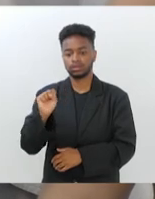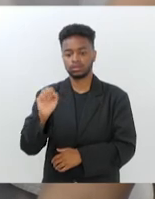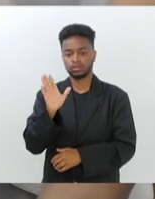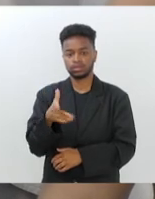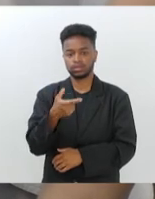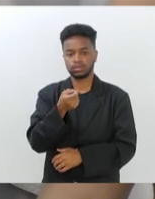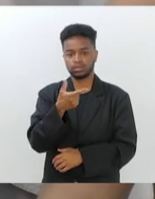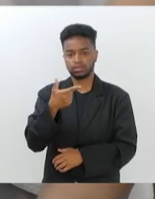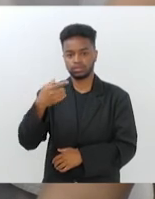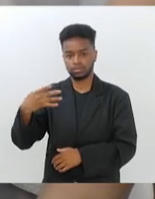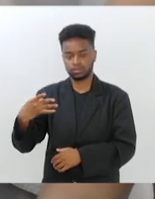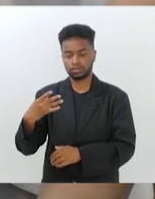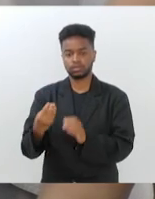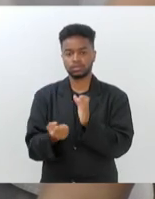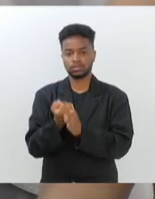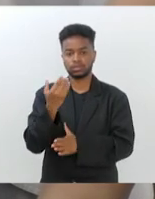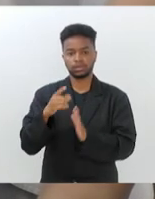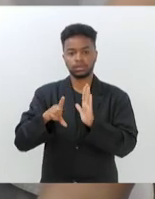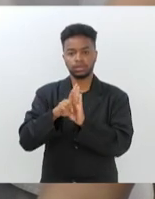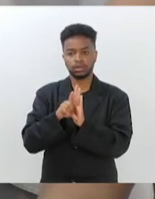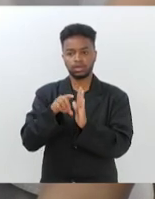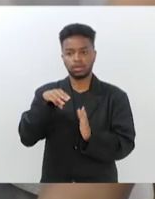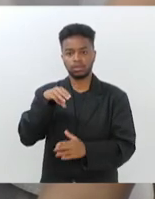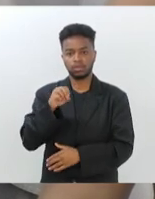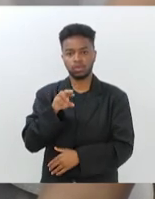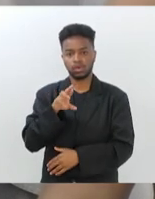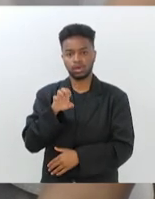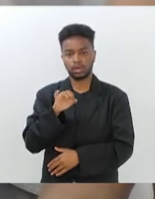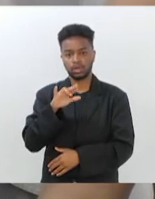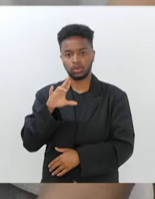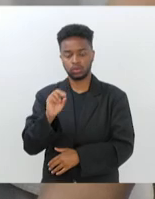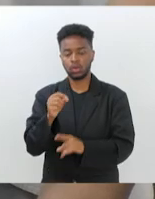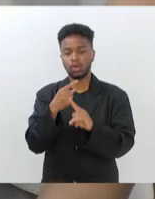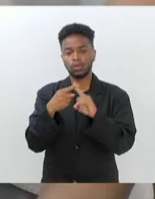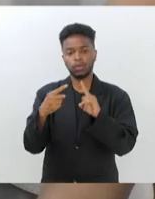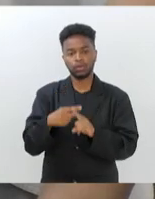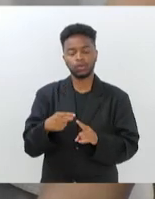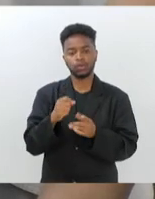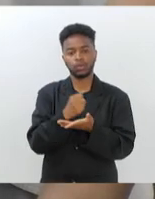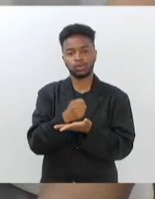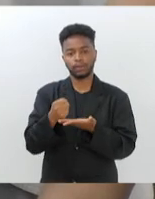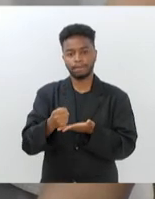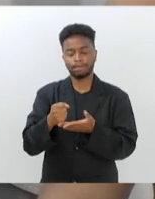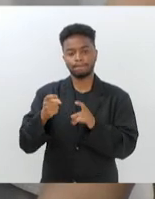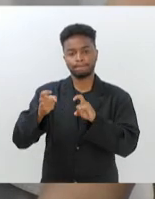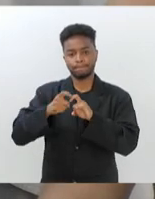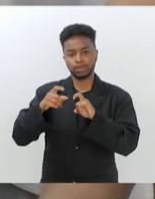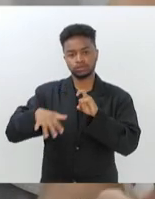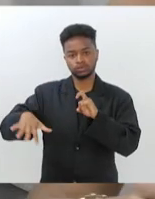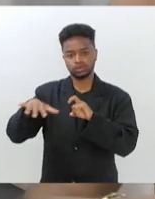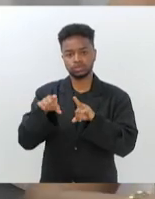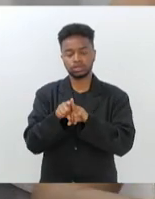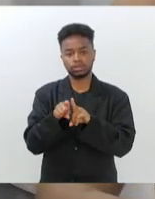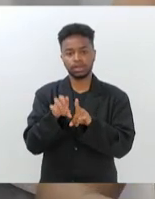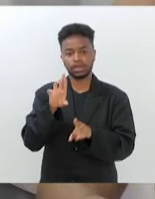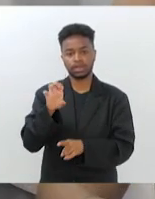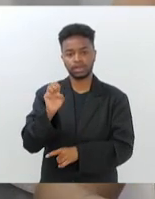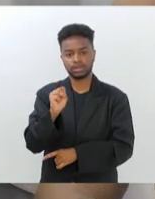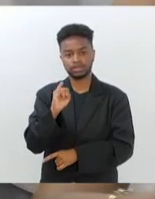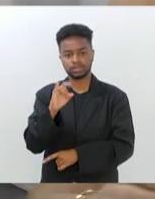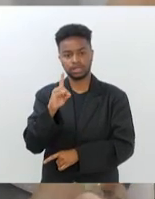2024 que institui a lei Moreno Moura que proíbe a contratação de médico generalista e do Residente médico como médico